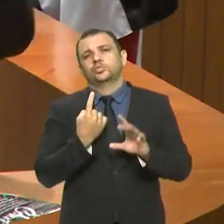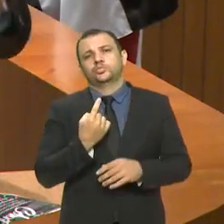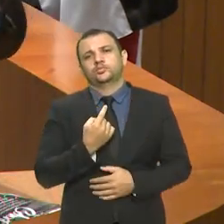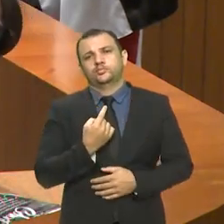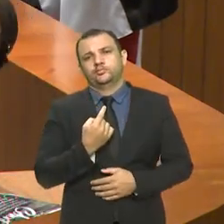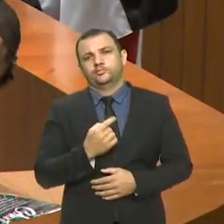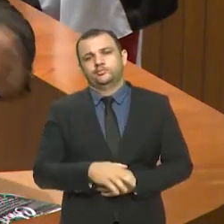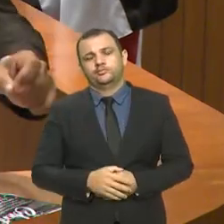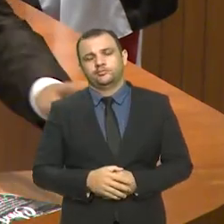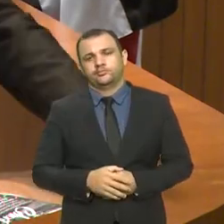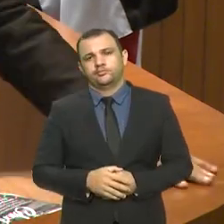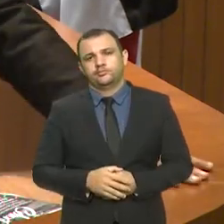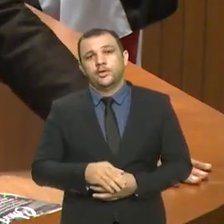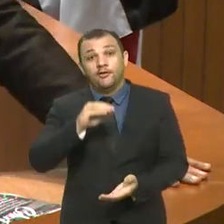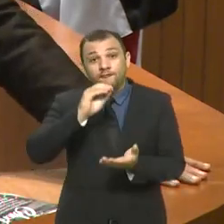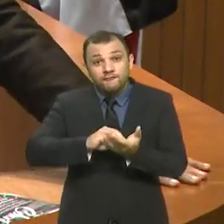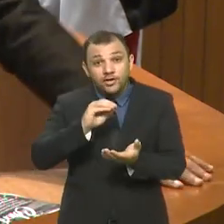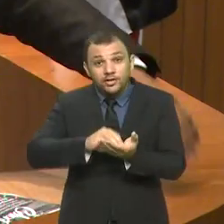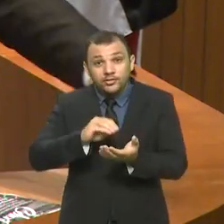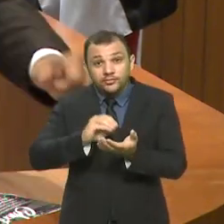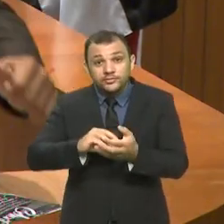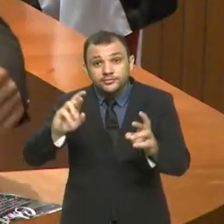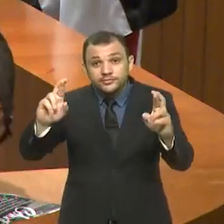Contra essa falta de respeito, doutora Clis.